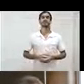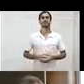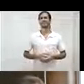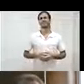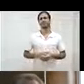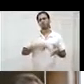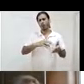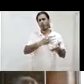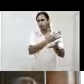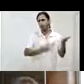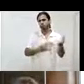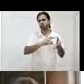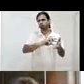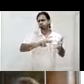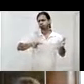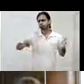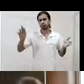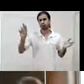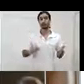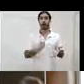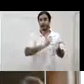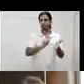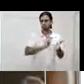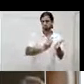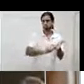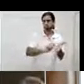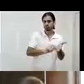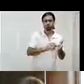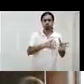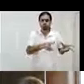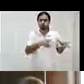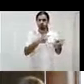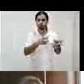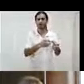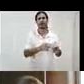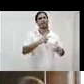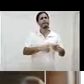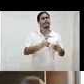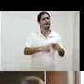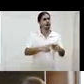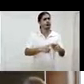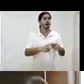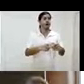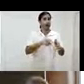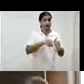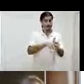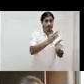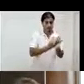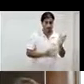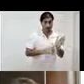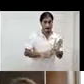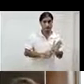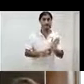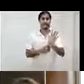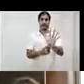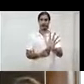Agora, por que que a pesquisa documental se apresenta, ela pode se apresentar como